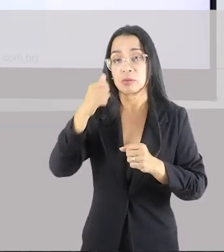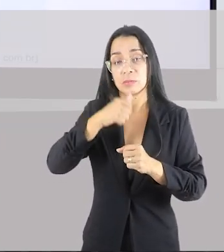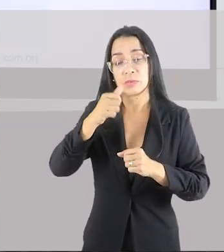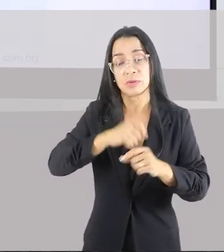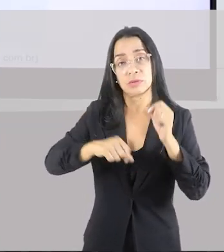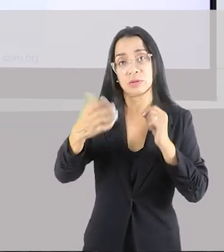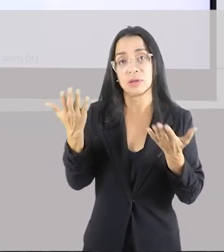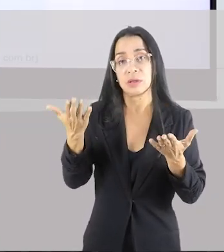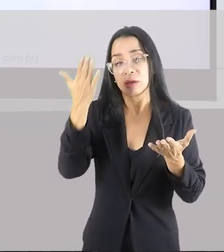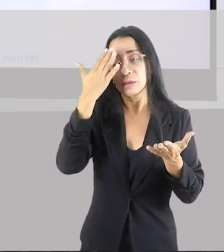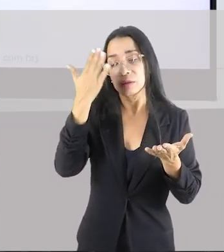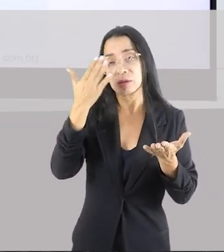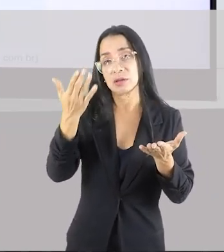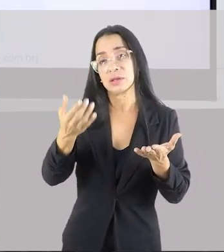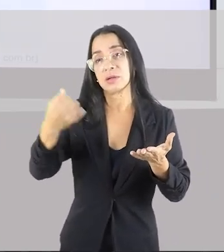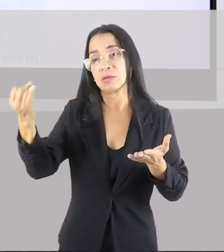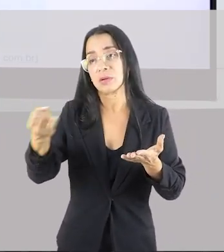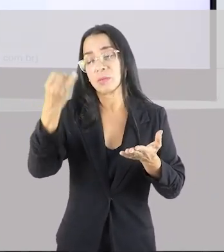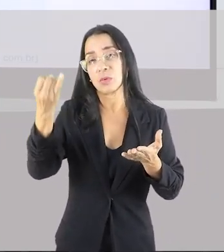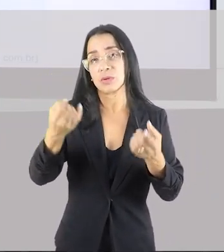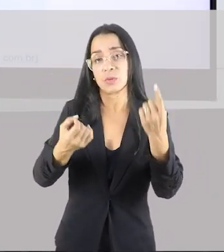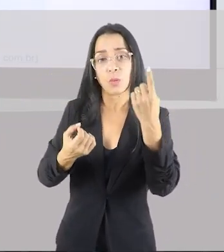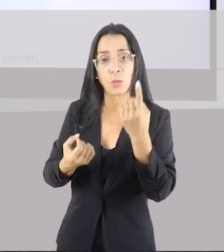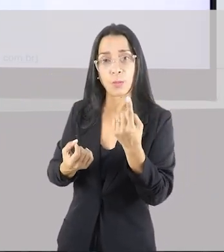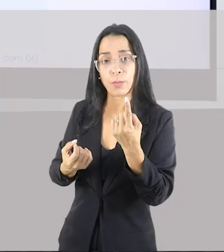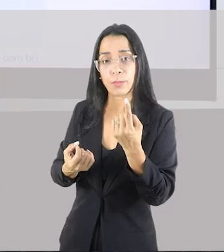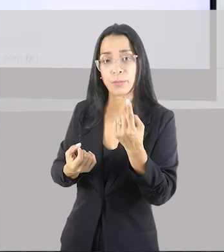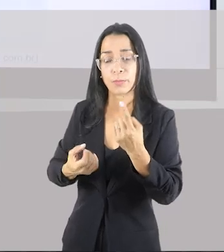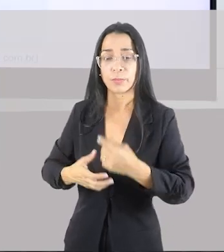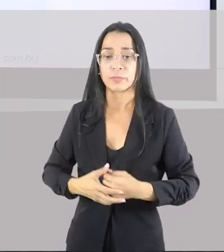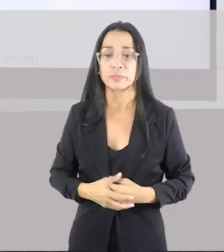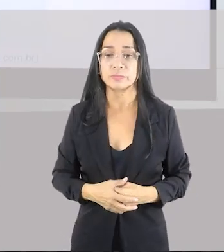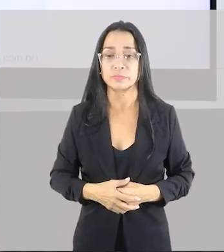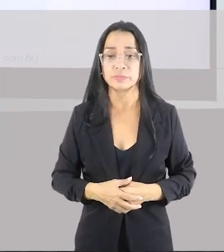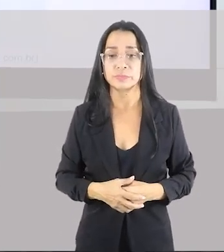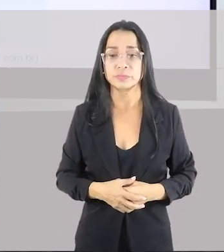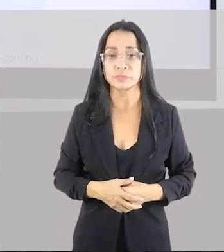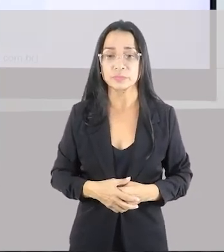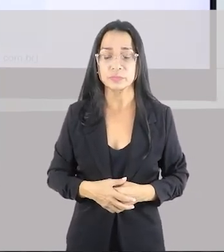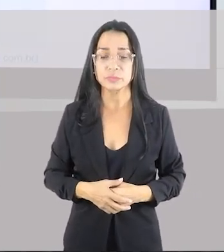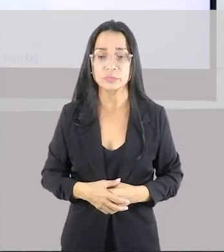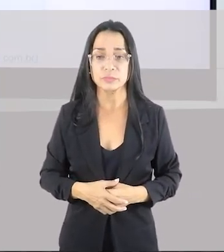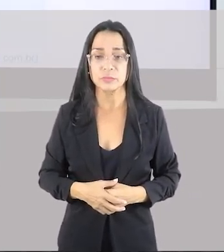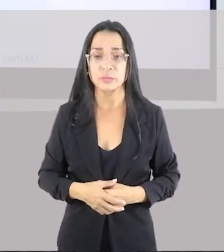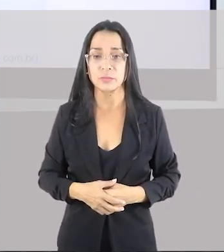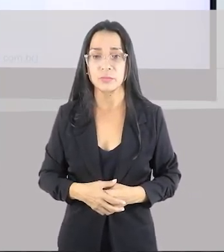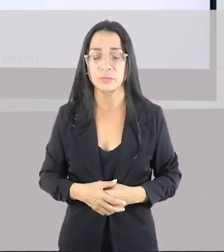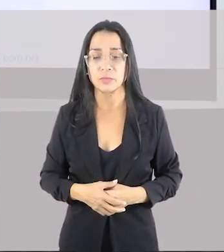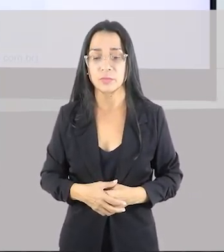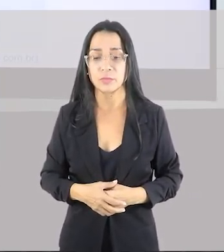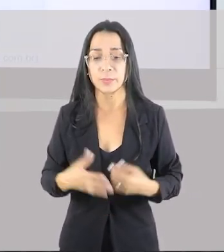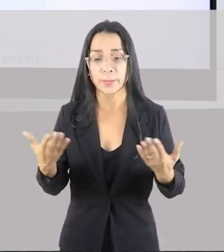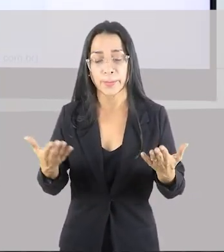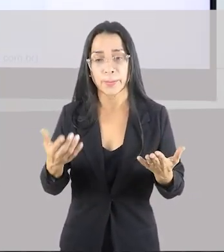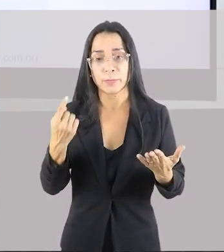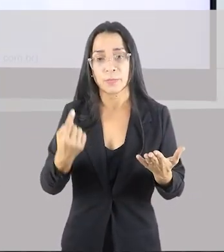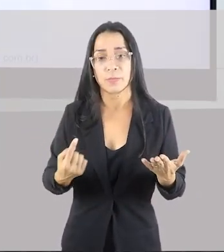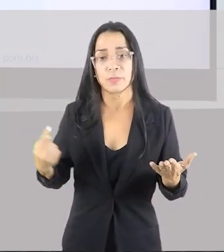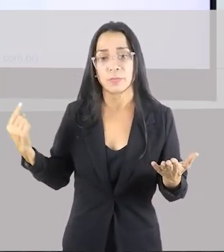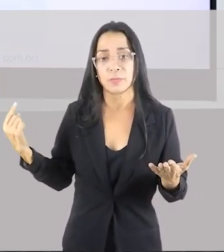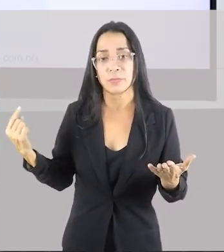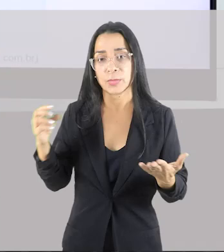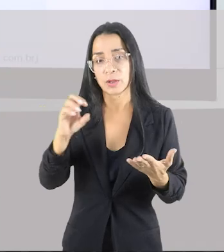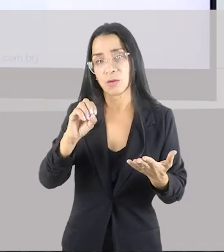melhor priorizar só um, tá? Então vamos lá. Passamos então, né, do ovócito primário para o ovócito secundário. E